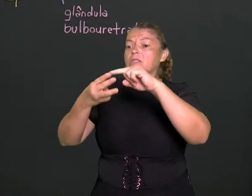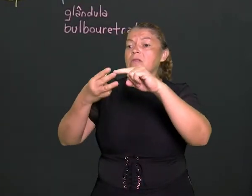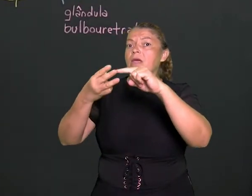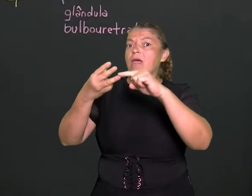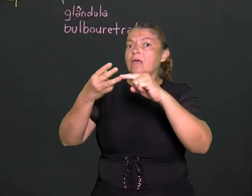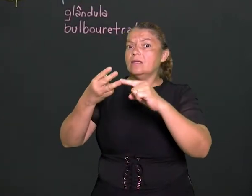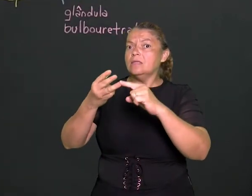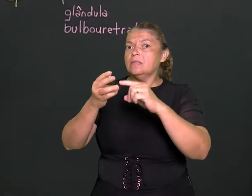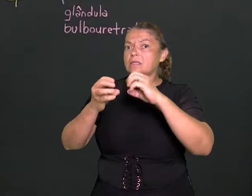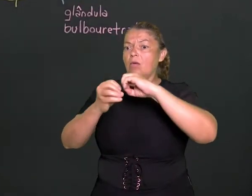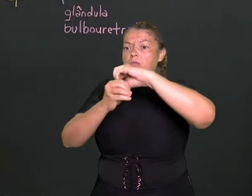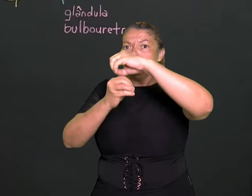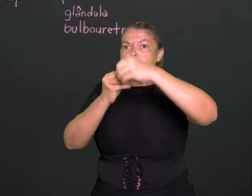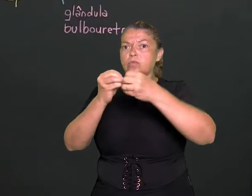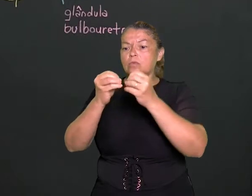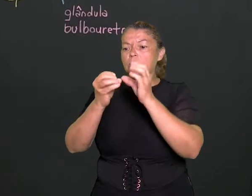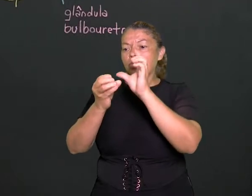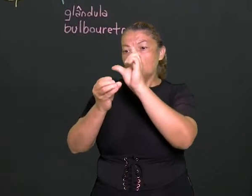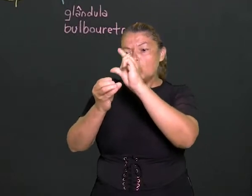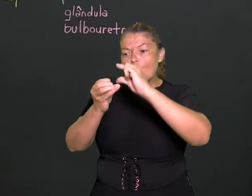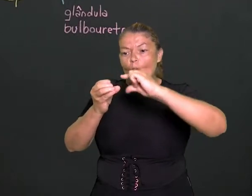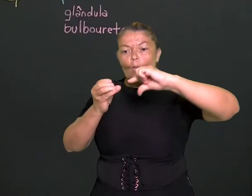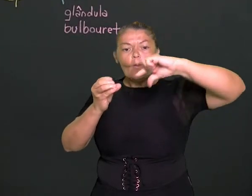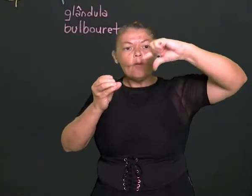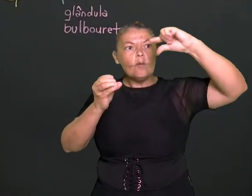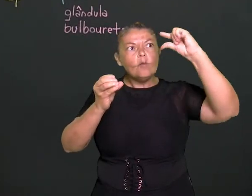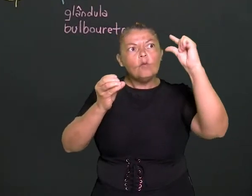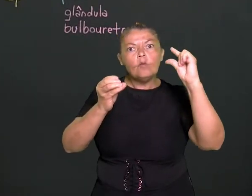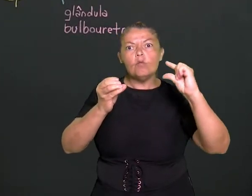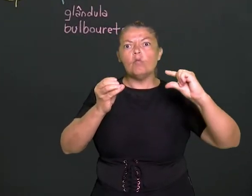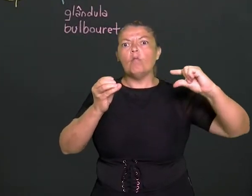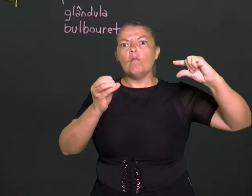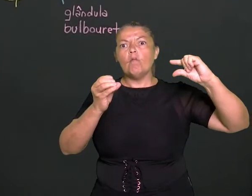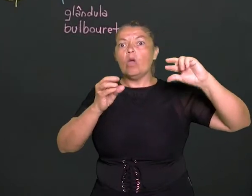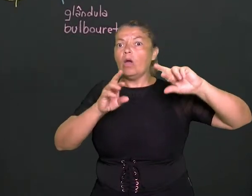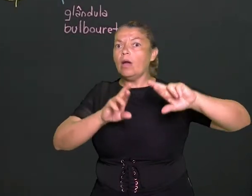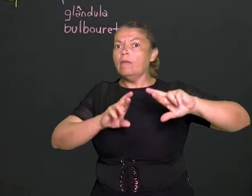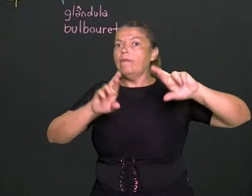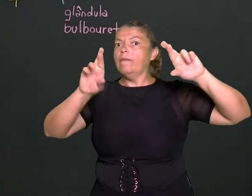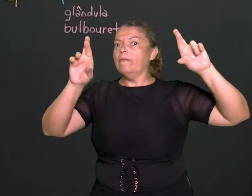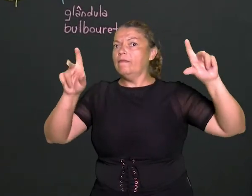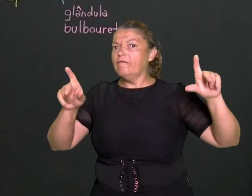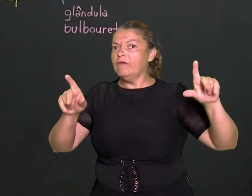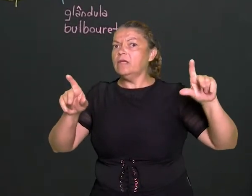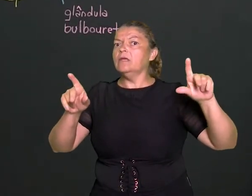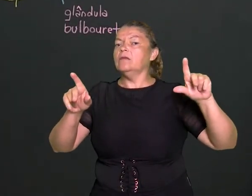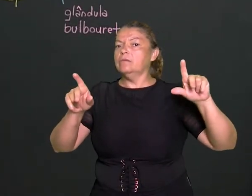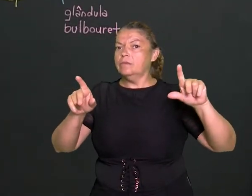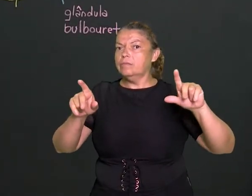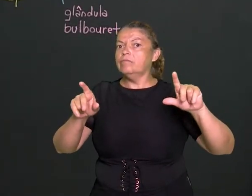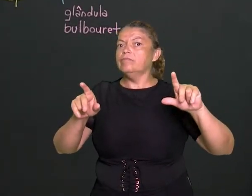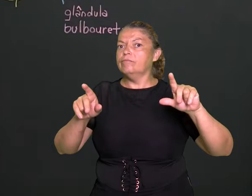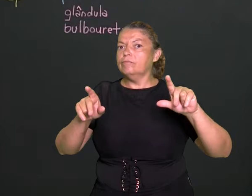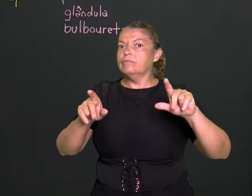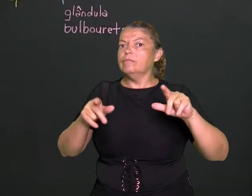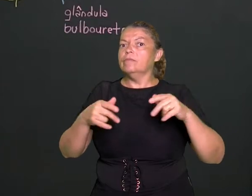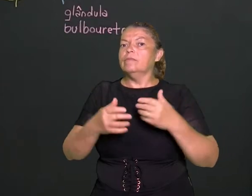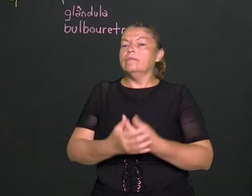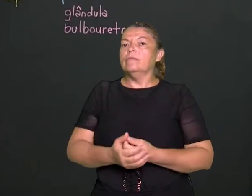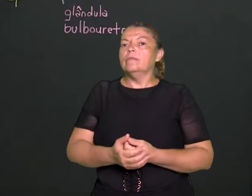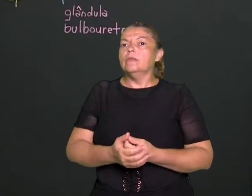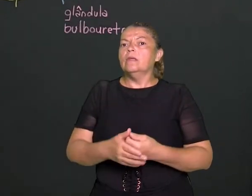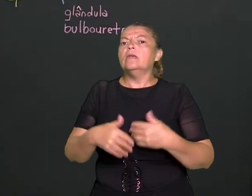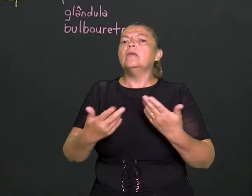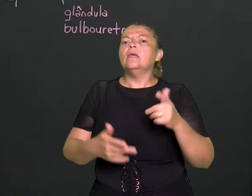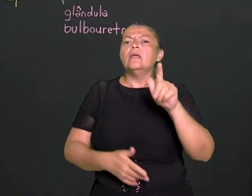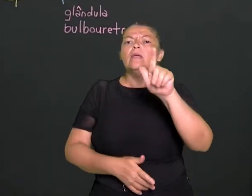3 glândulas, por onde eles irão receber, algumas secreções. Então, está aqui o caminho, passou aqui por essas